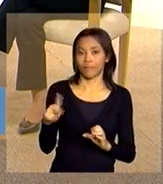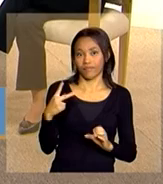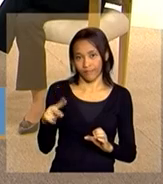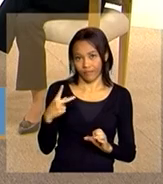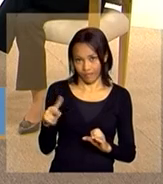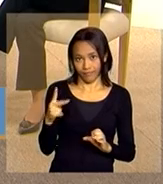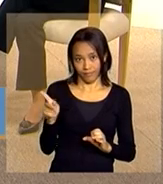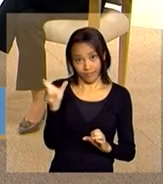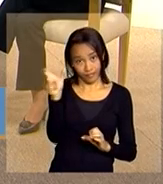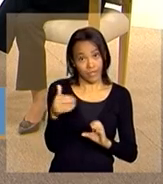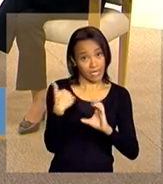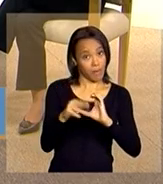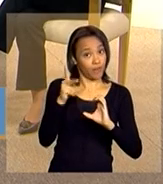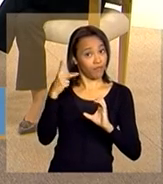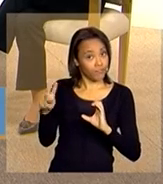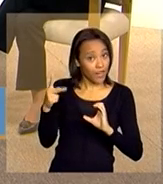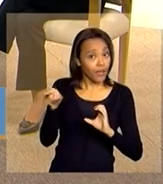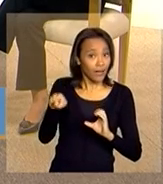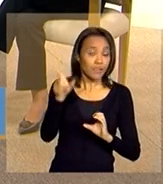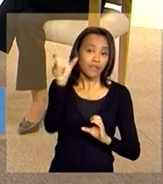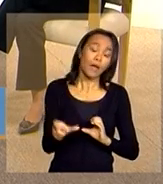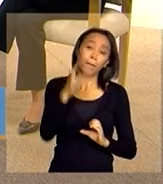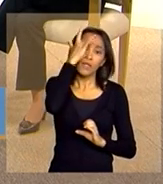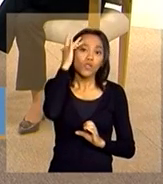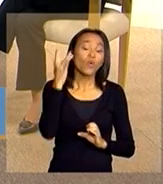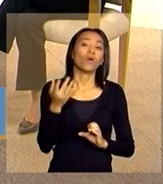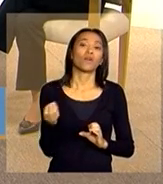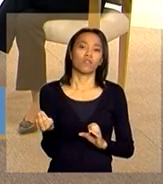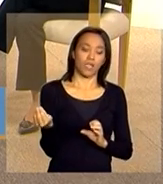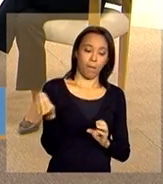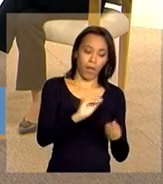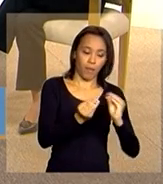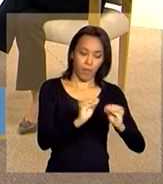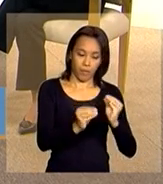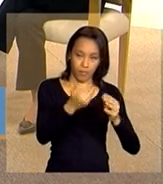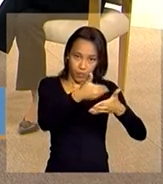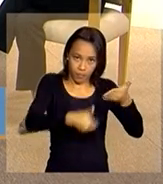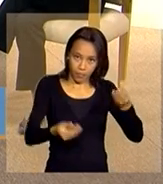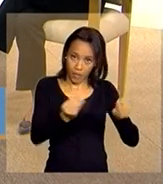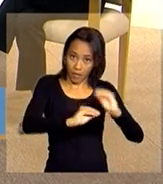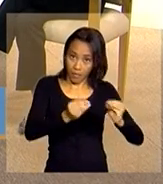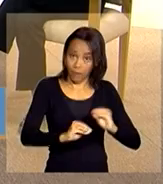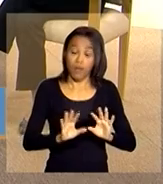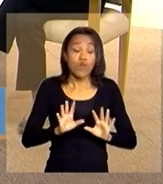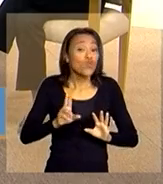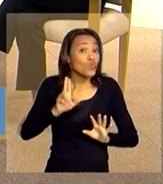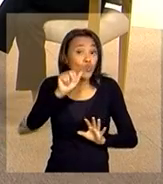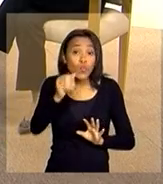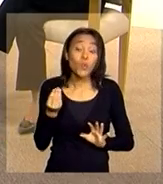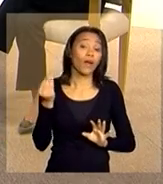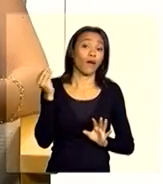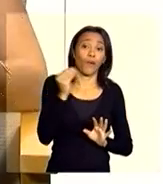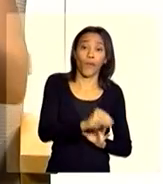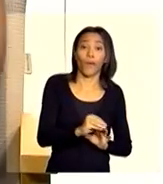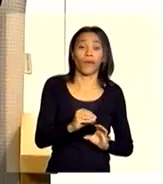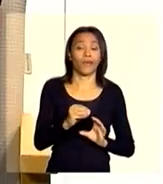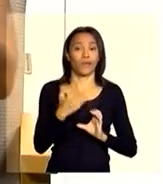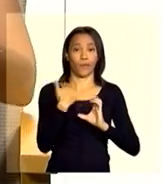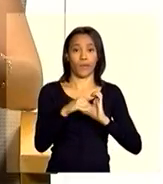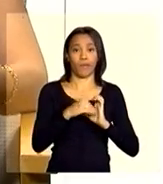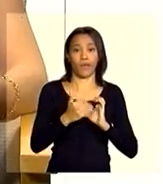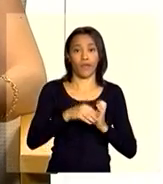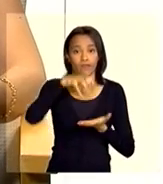pessoal desta pessoa que você está atualizando ou cadastrando Nunca coloque eh o e-mail institucional onde